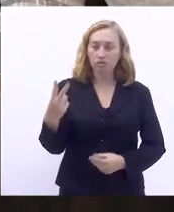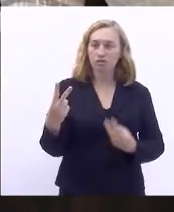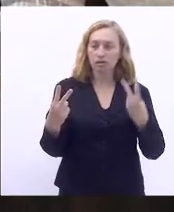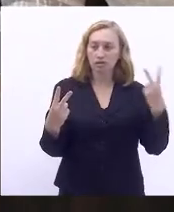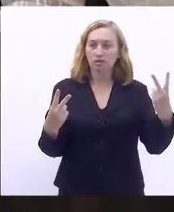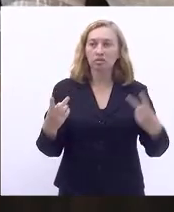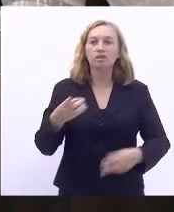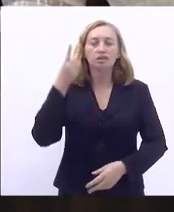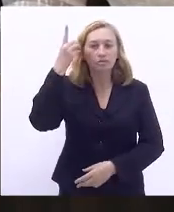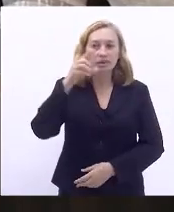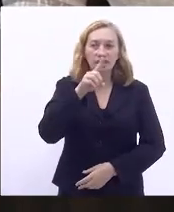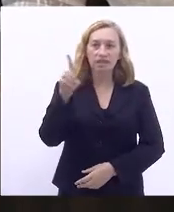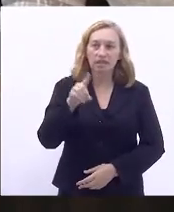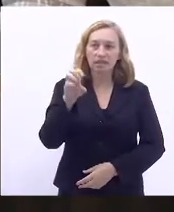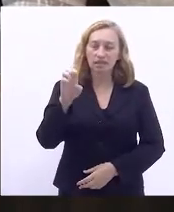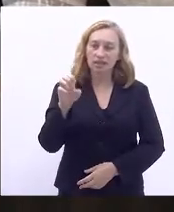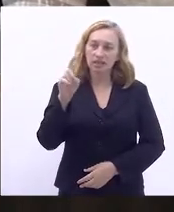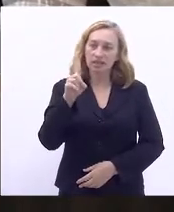Deputada Zeidan.